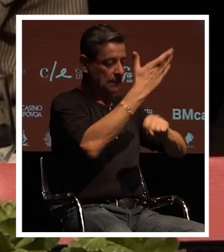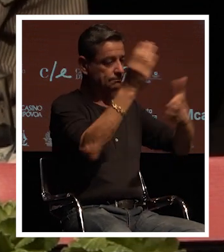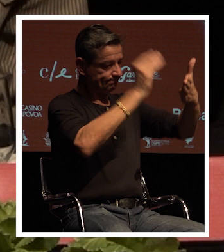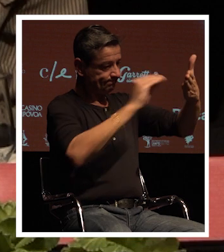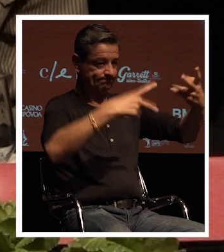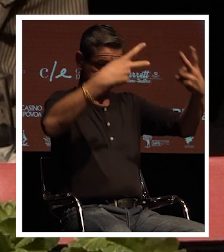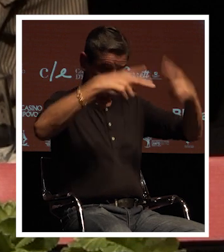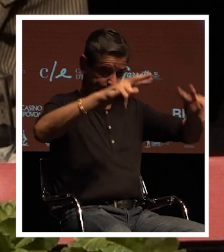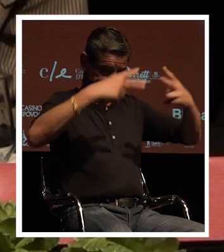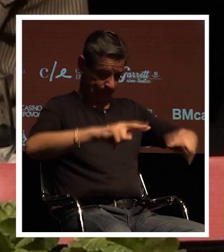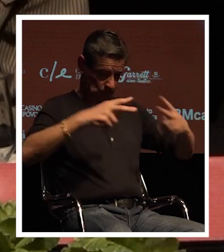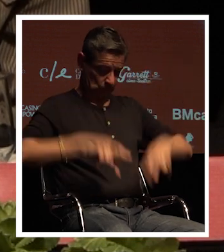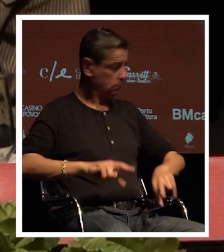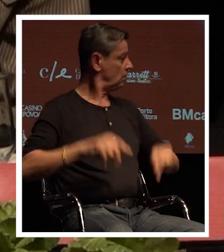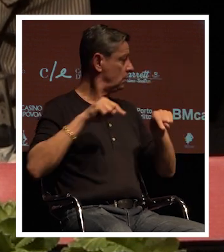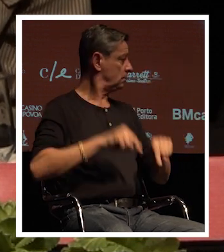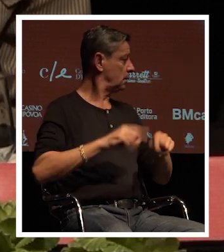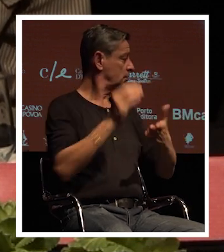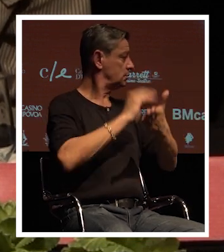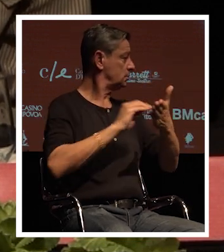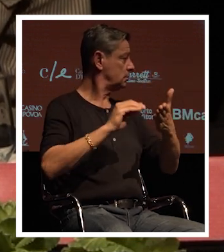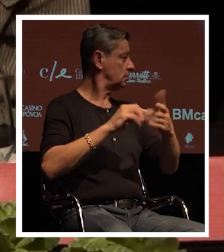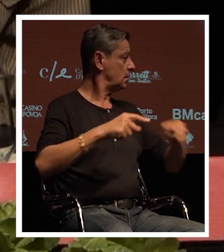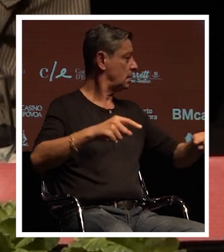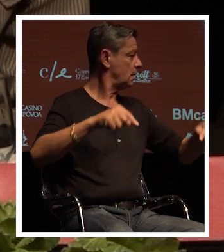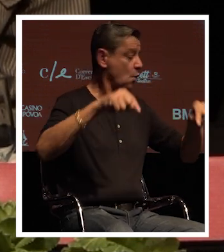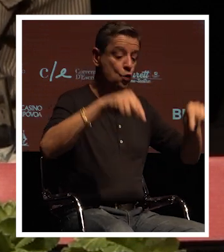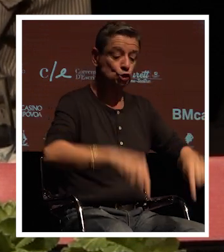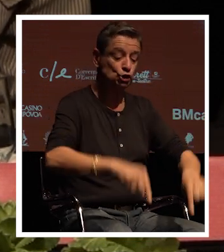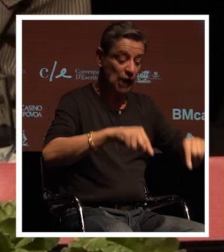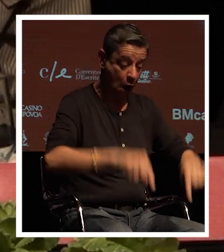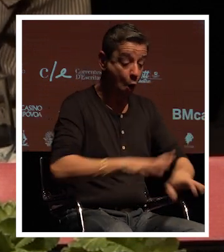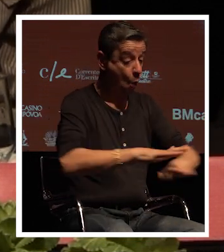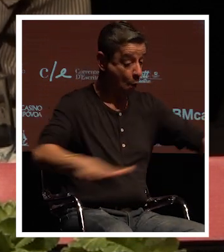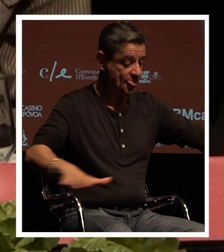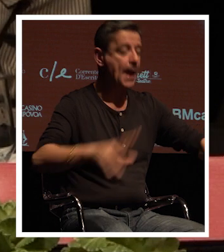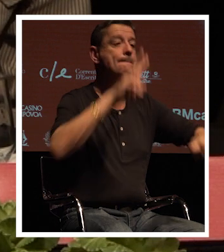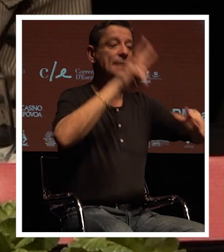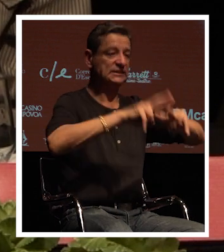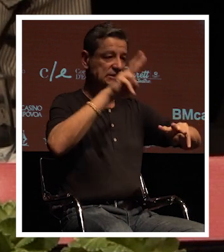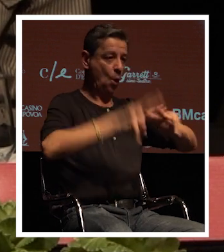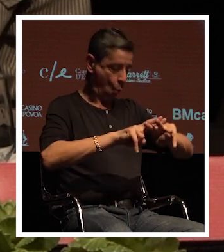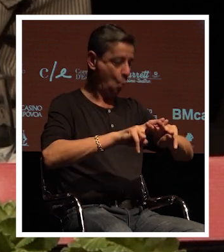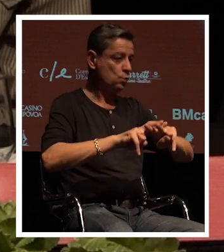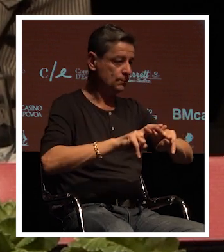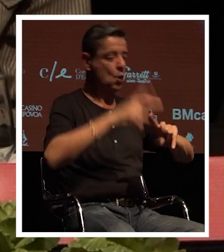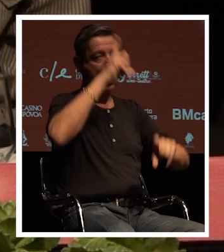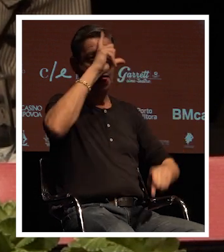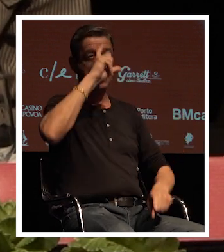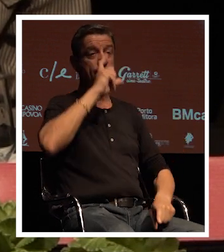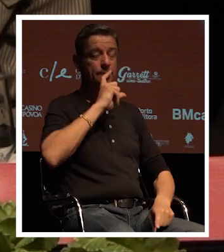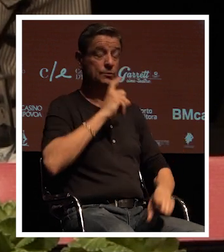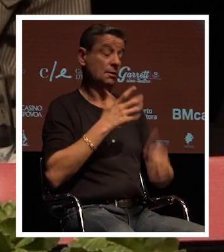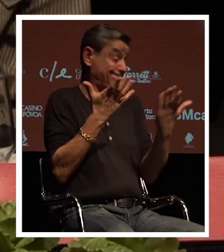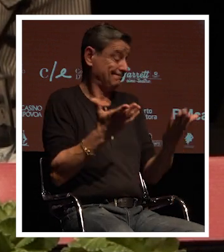um um que eu trouxe que se chama o chão da prisão E onde ele diz que na